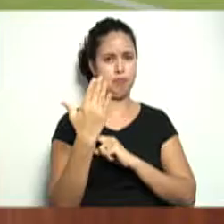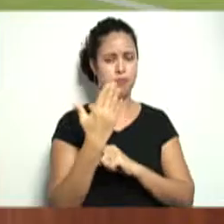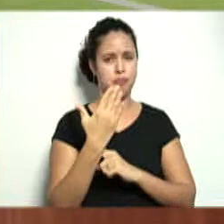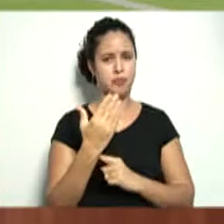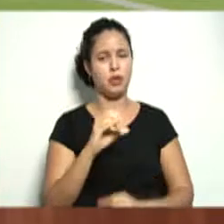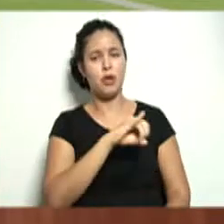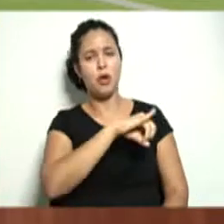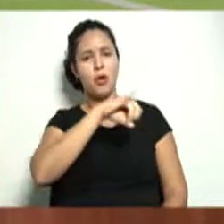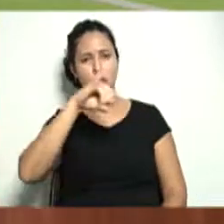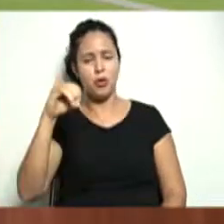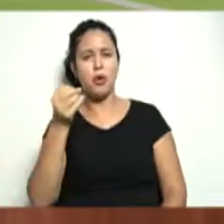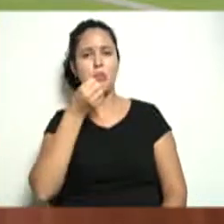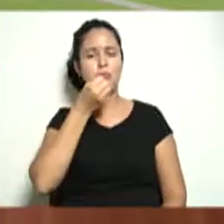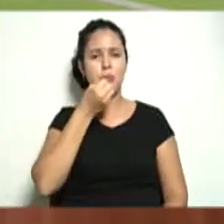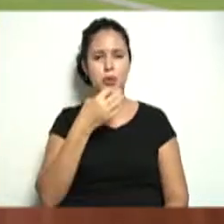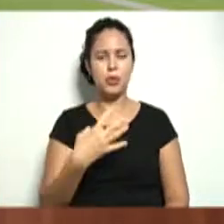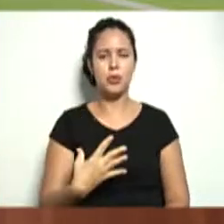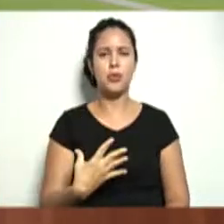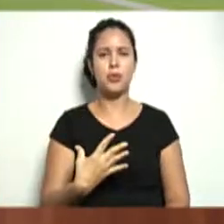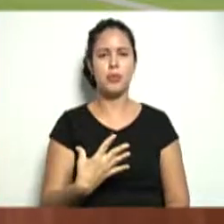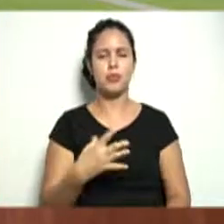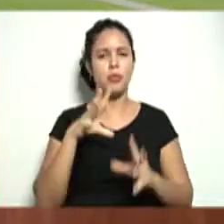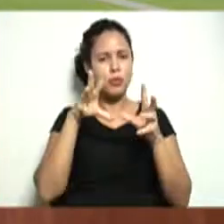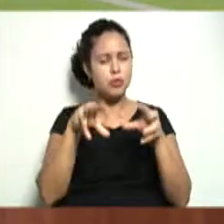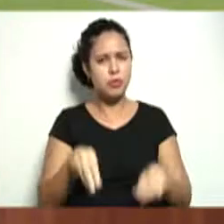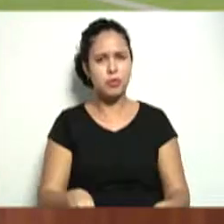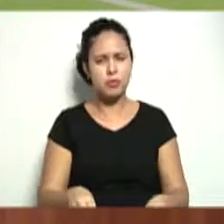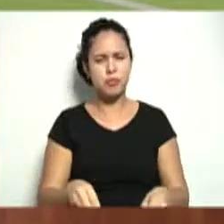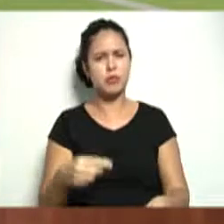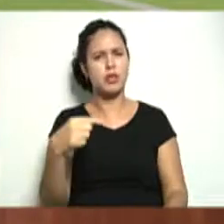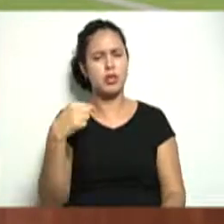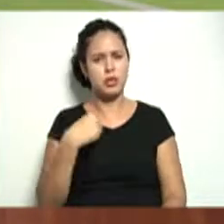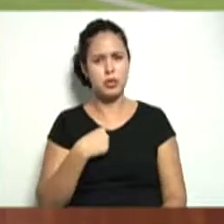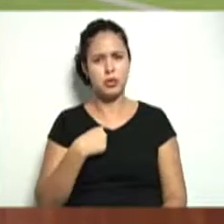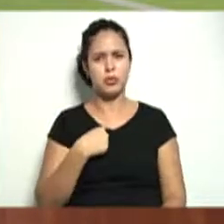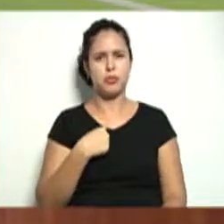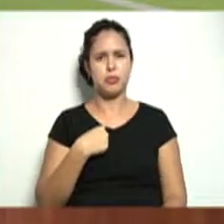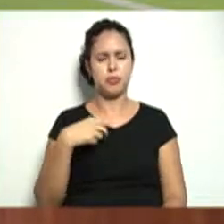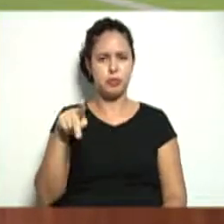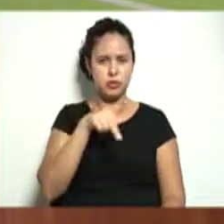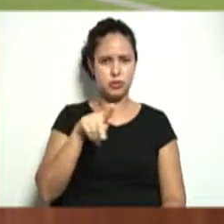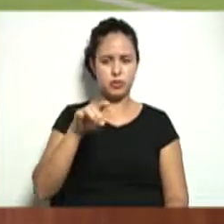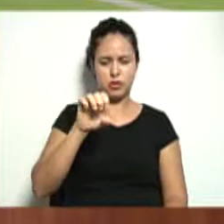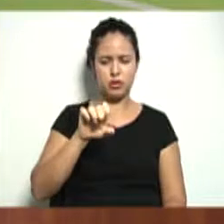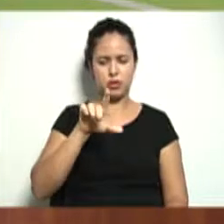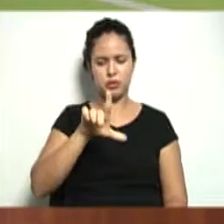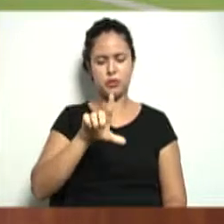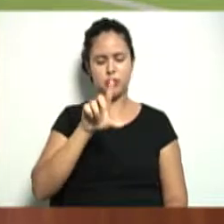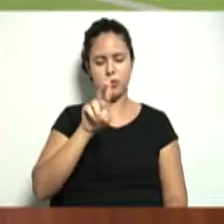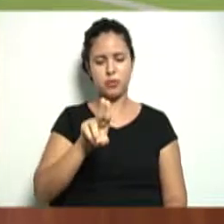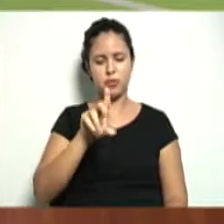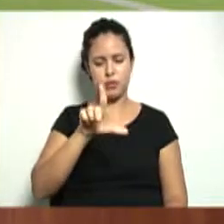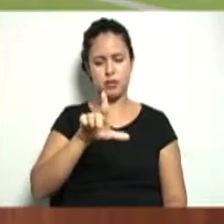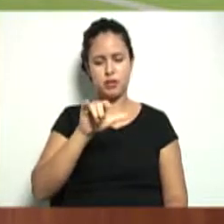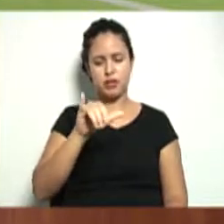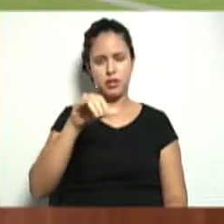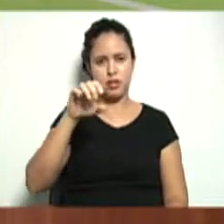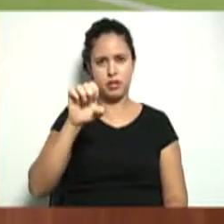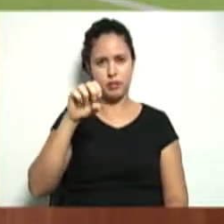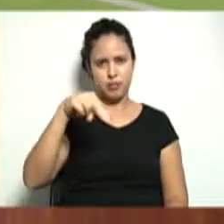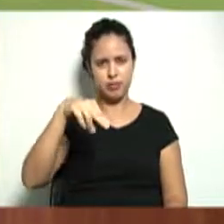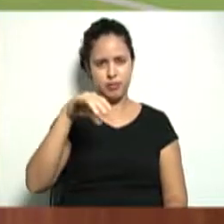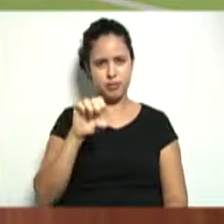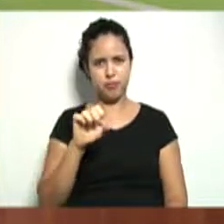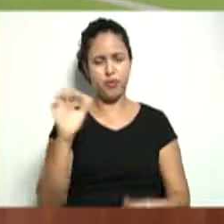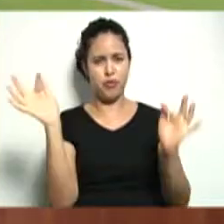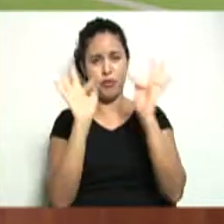Olá para todos e todas. Eu sou Euliene e fico muito feliz de